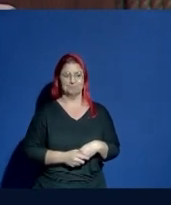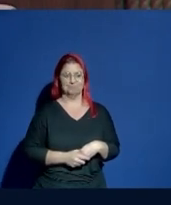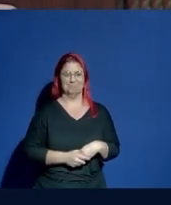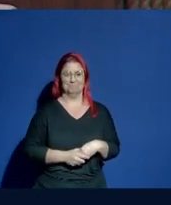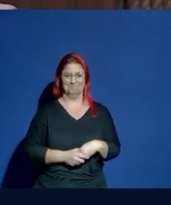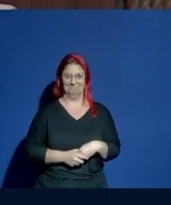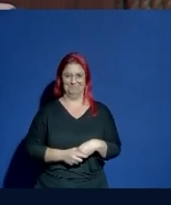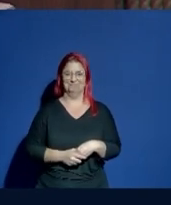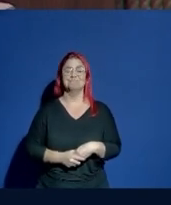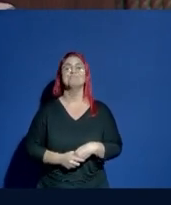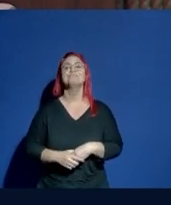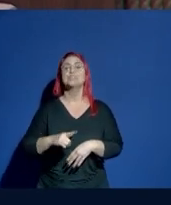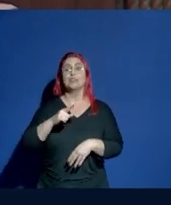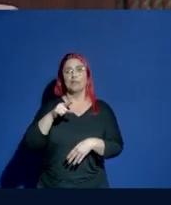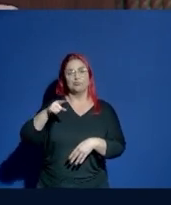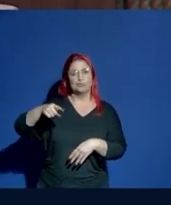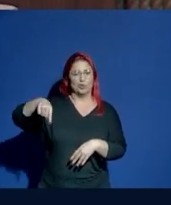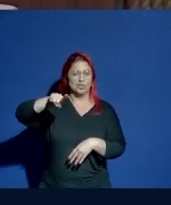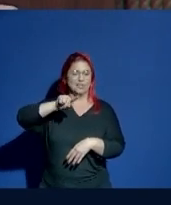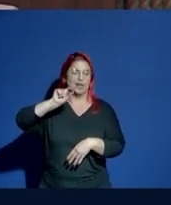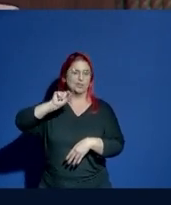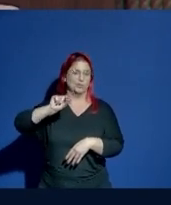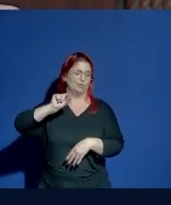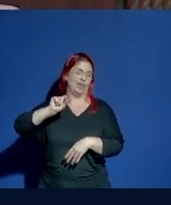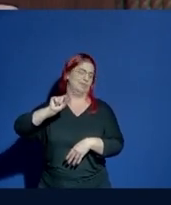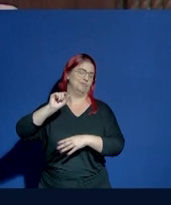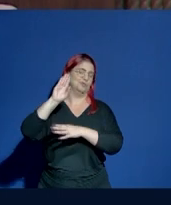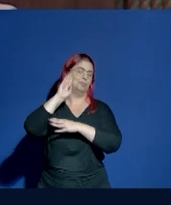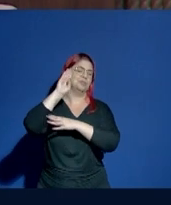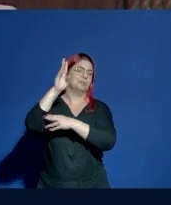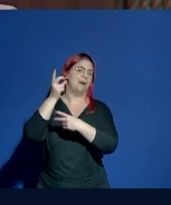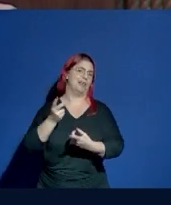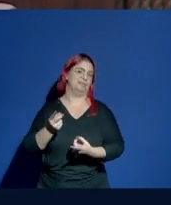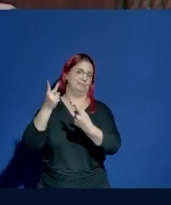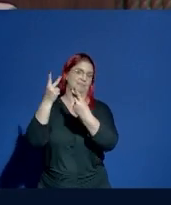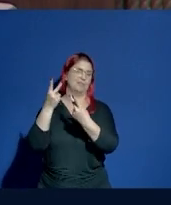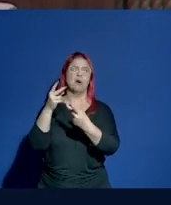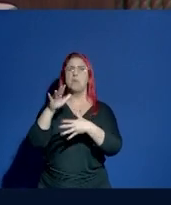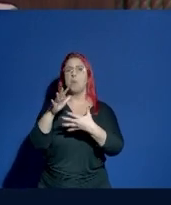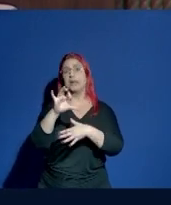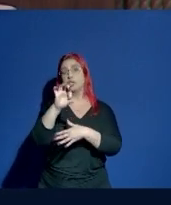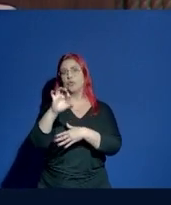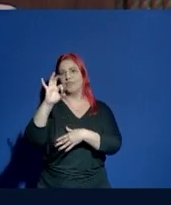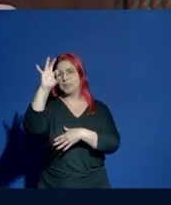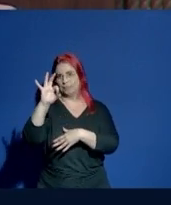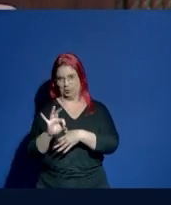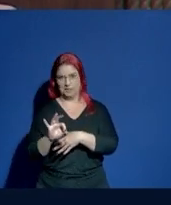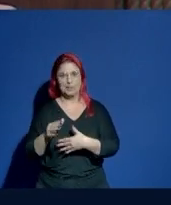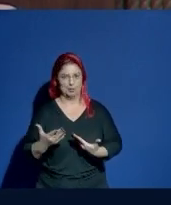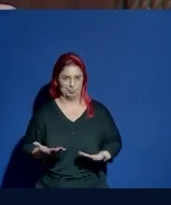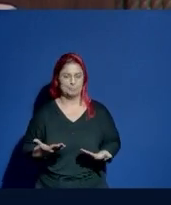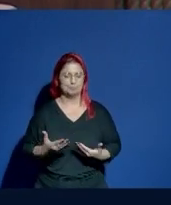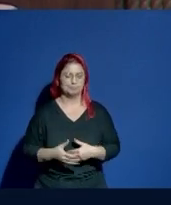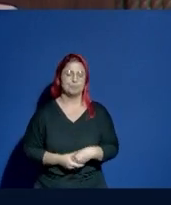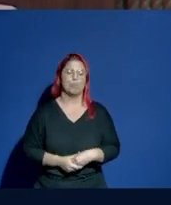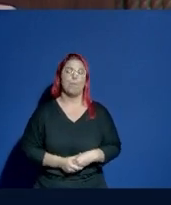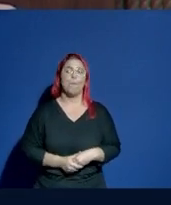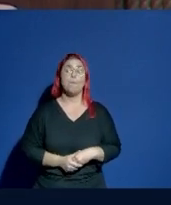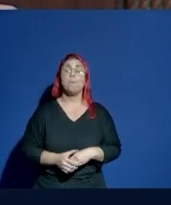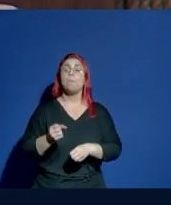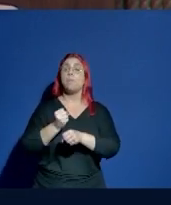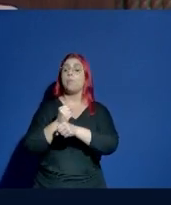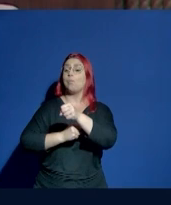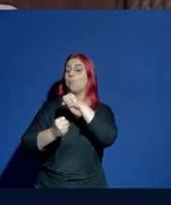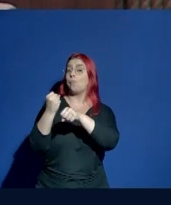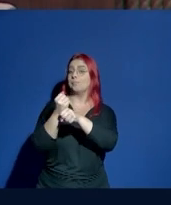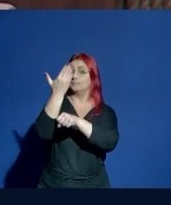Com os 3 maiores players da indústria, na nossa estimativa, chegando a quase 90% desse número, né? Ano passado,